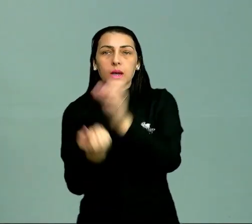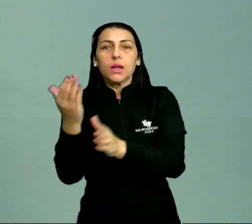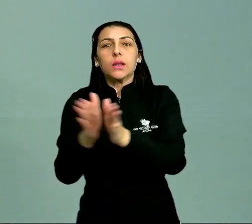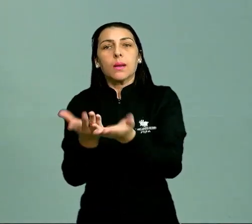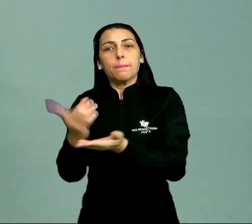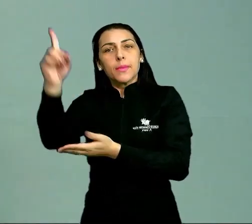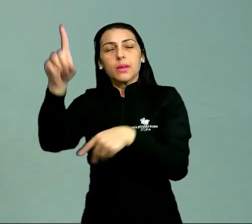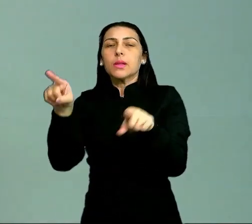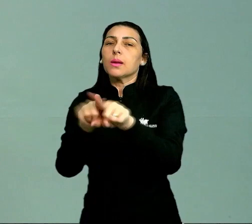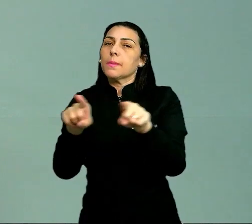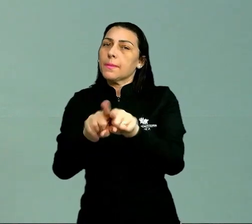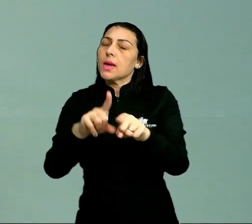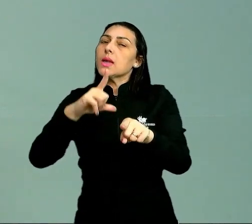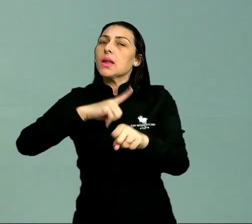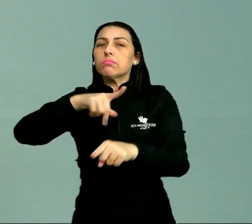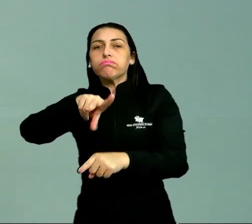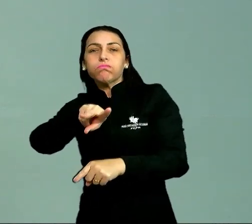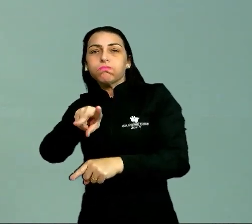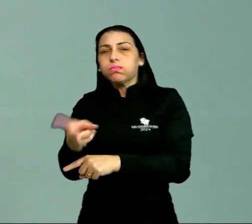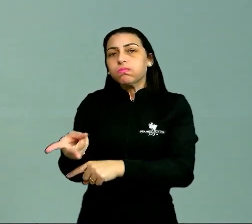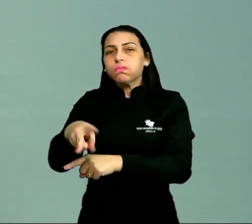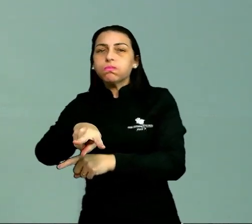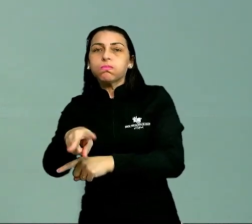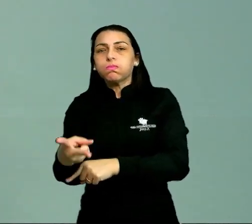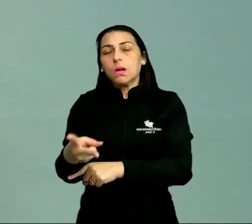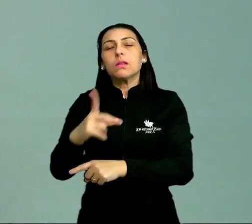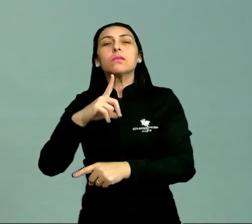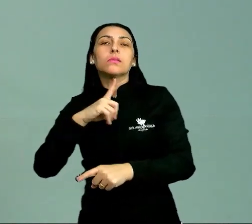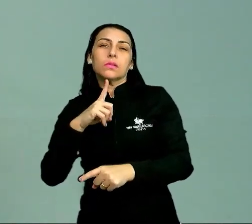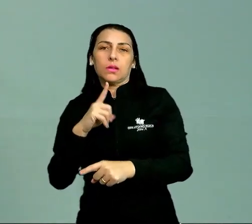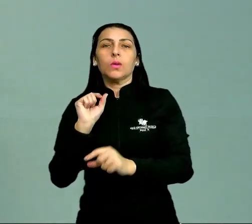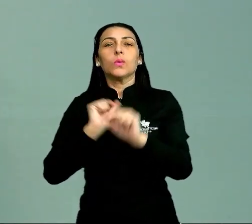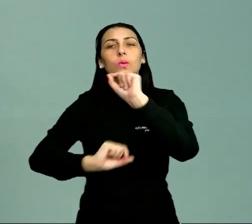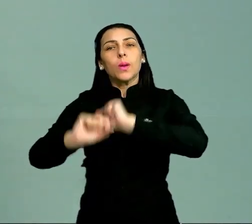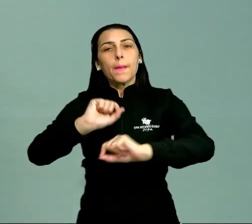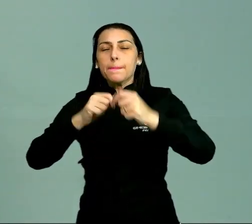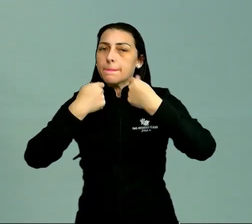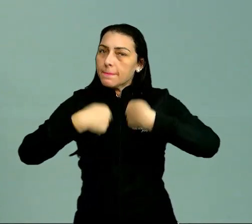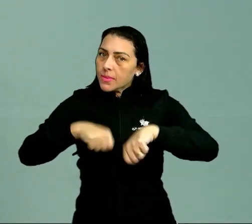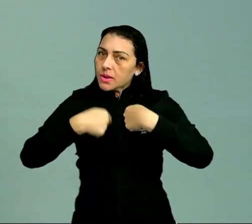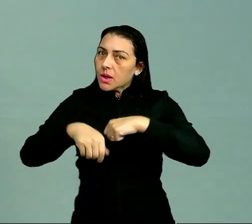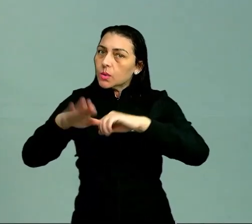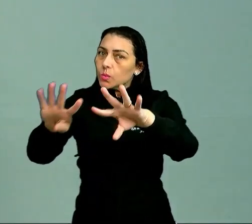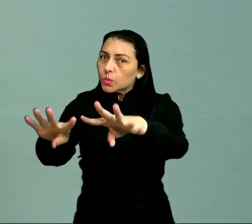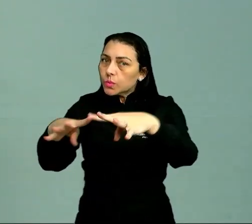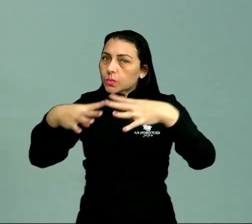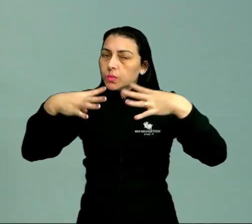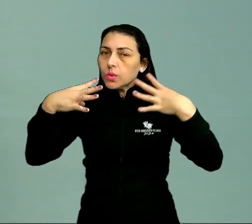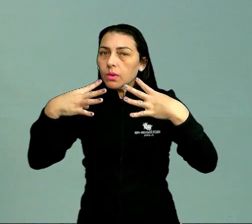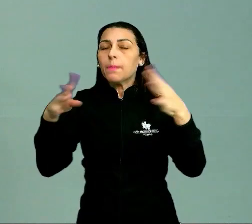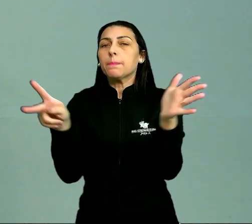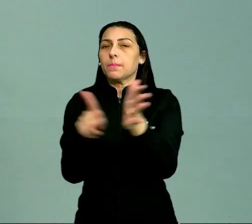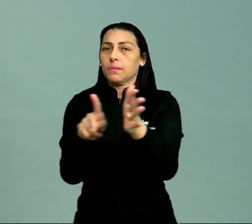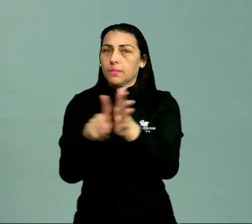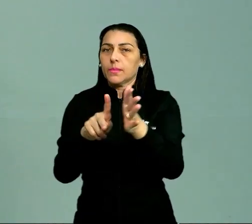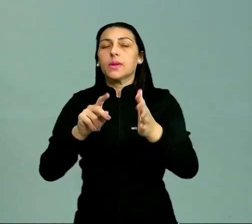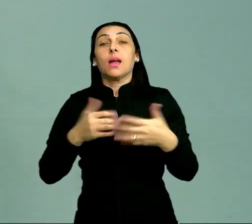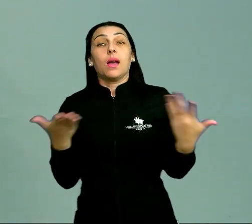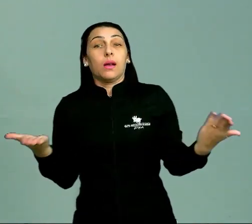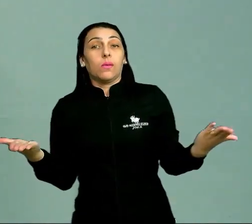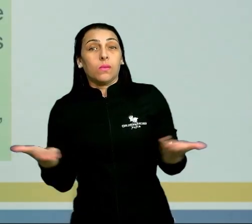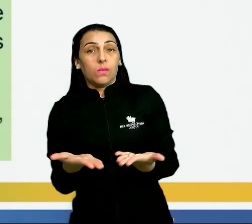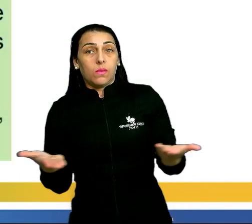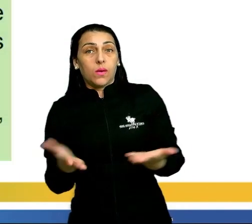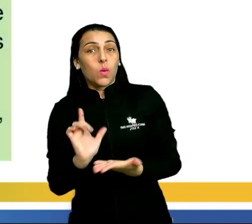que também tem contradição. Então esse é um aspecto que a gente precisa chamar a atenção para ele.